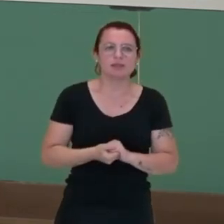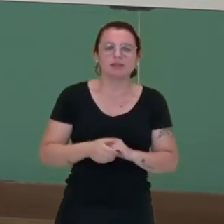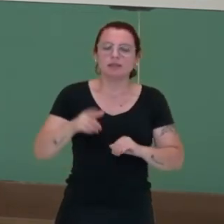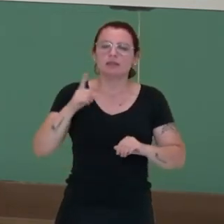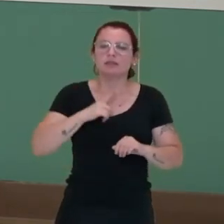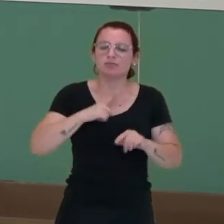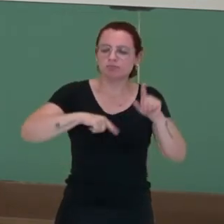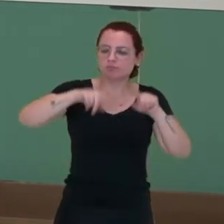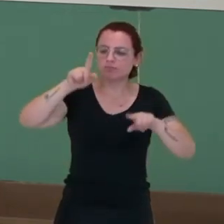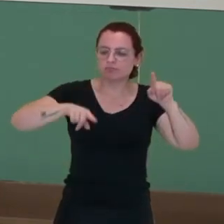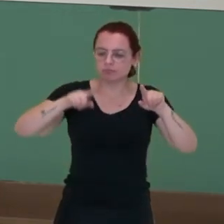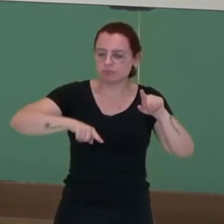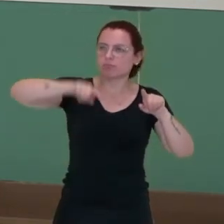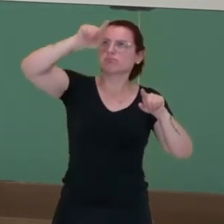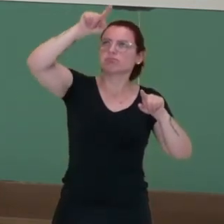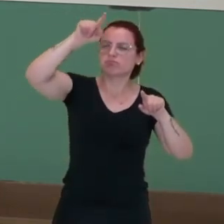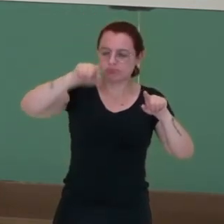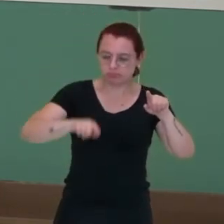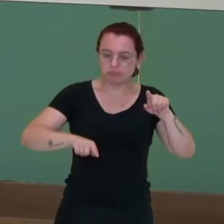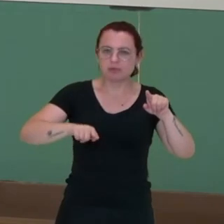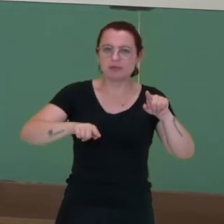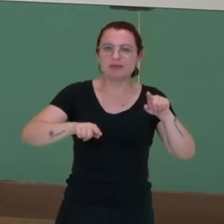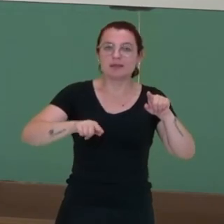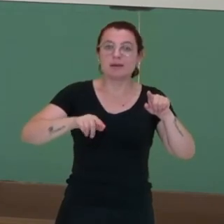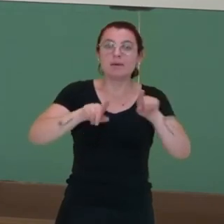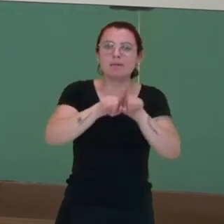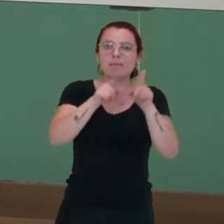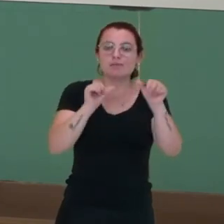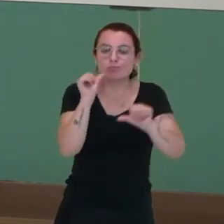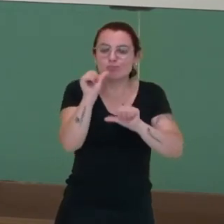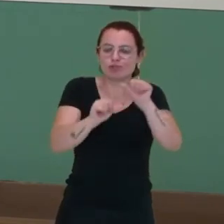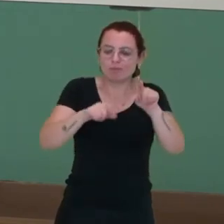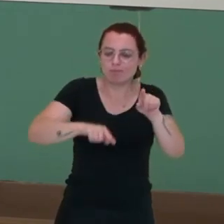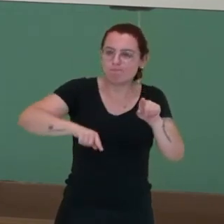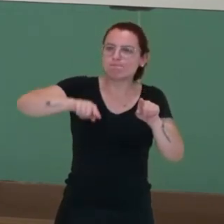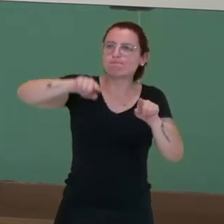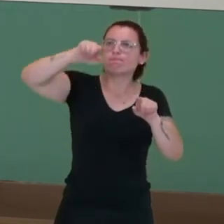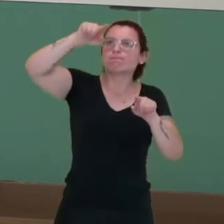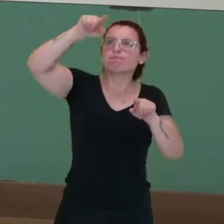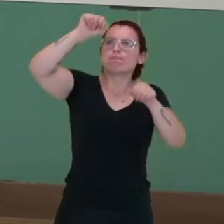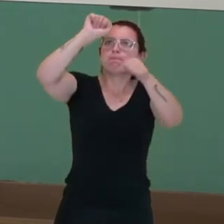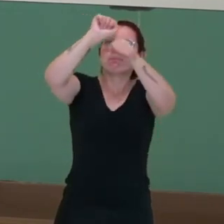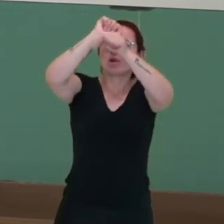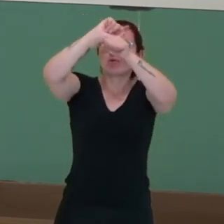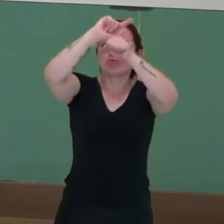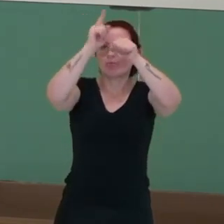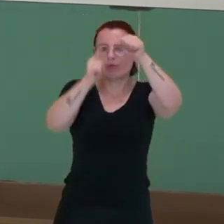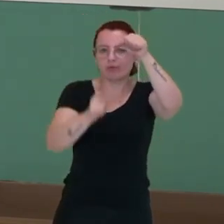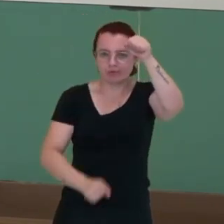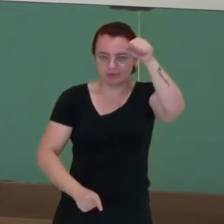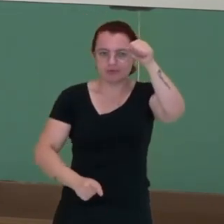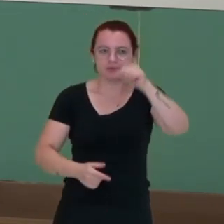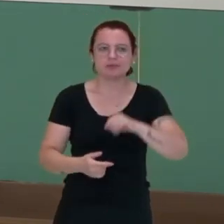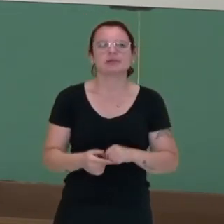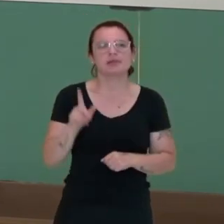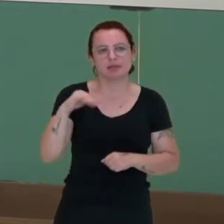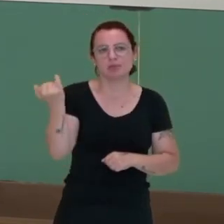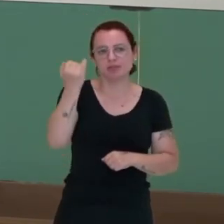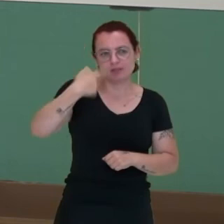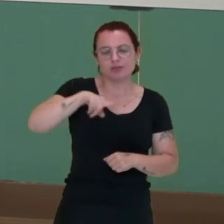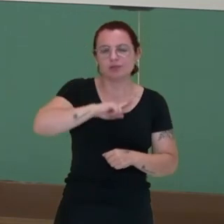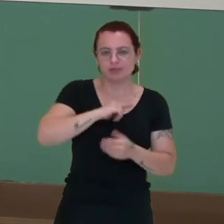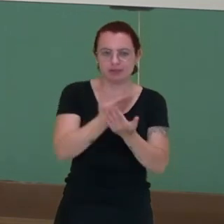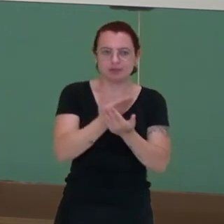entre a subida e a descida, ela precisa parar. E esse vai ser um ponto bem importante para nós fazermos estudos aqui.